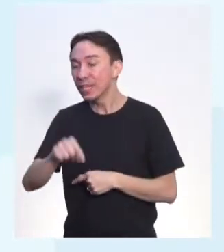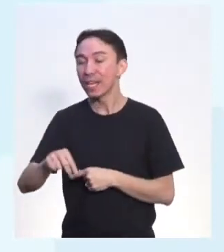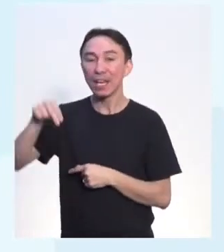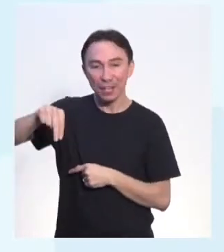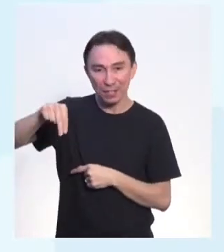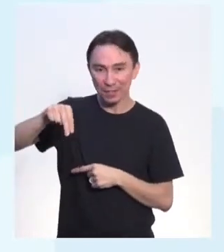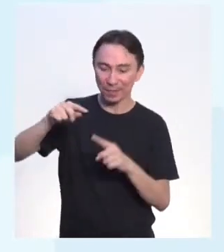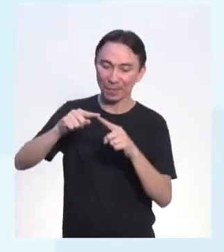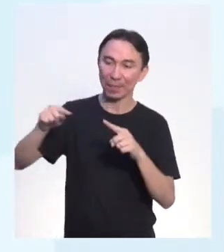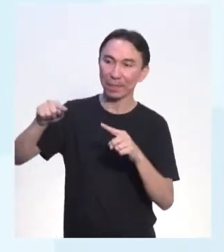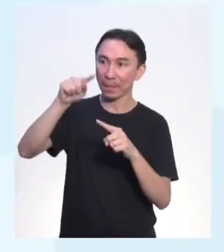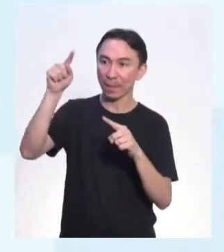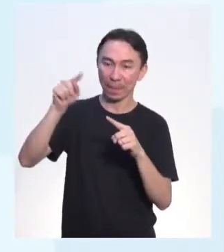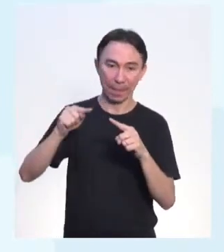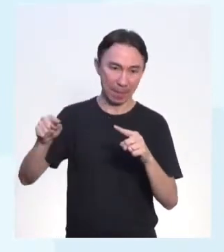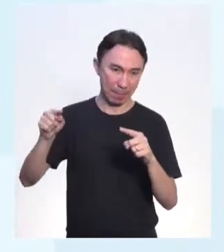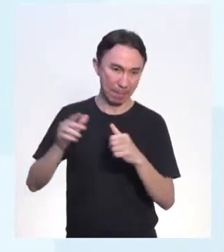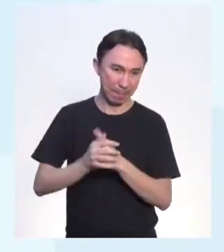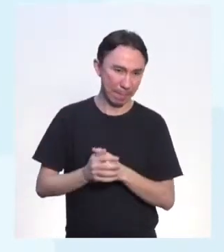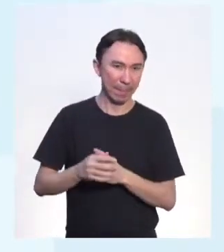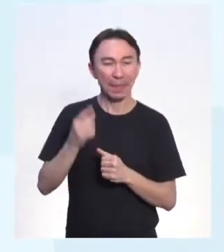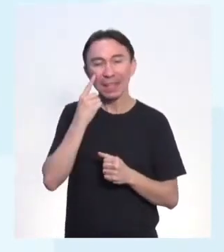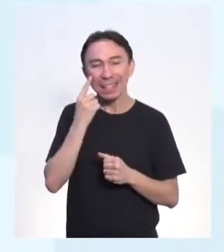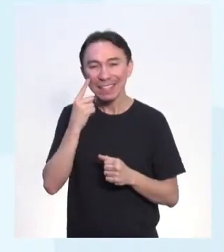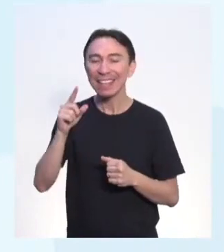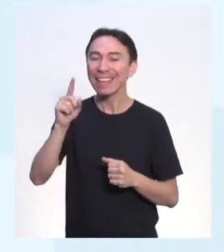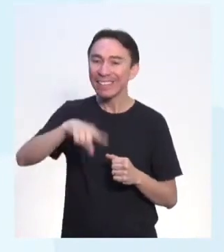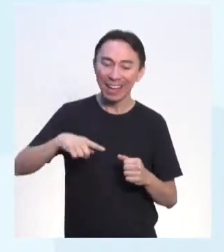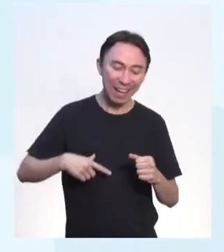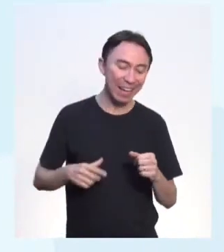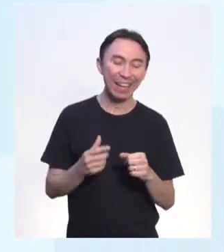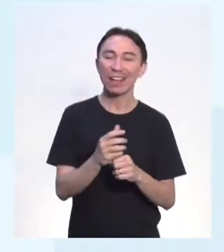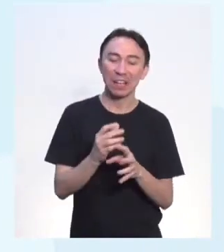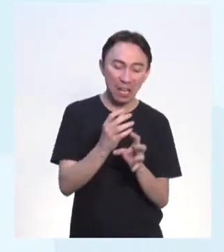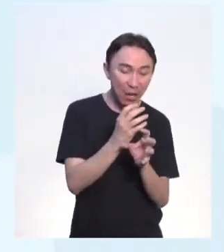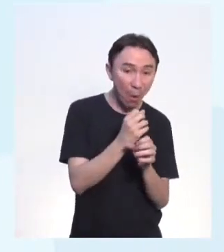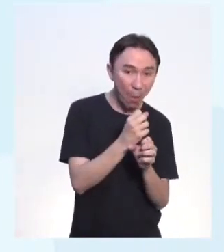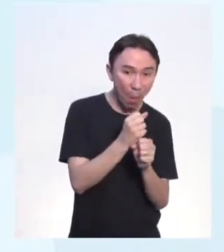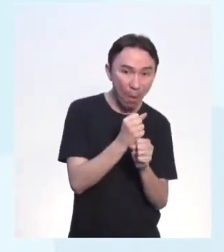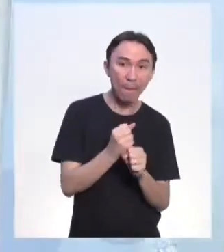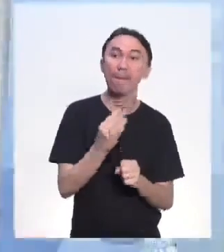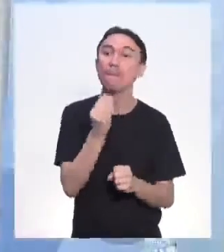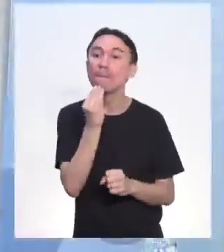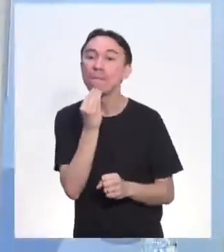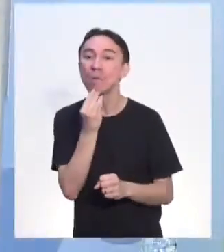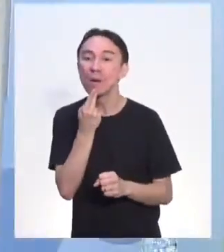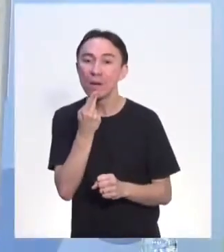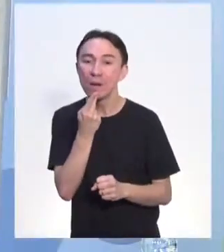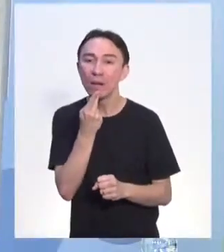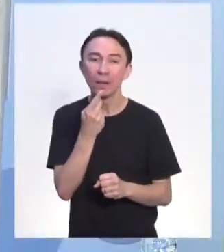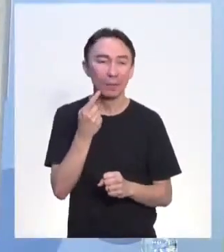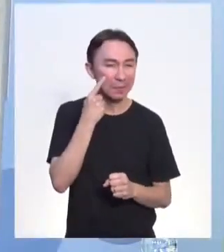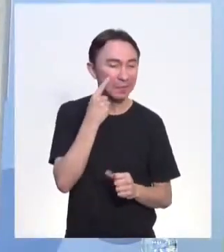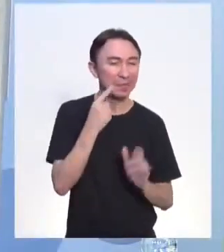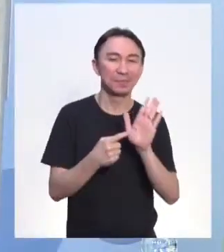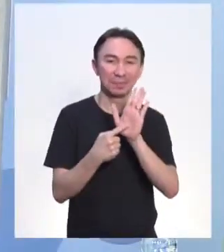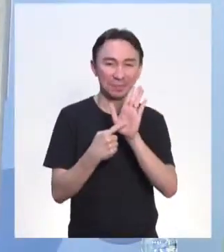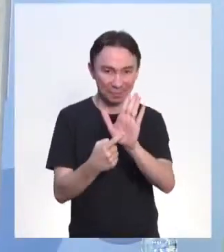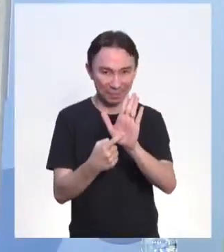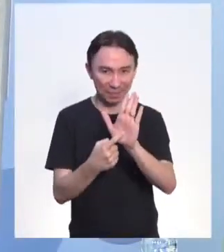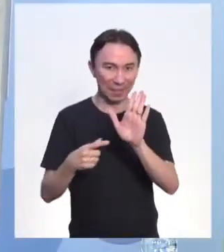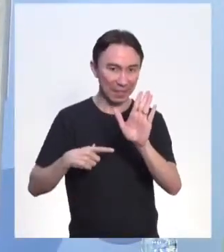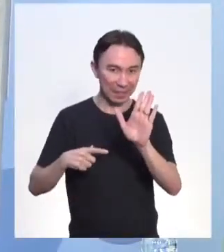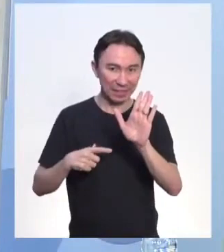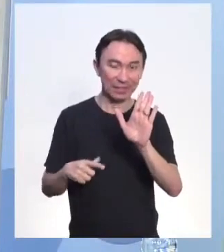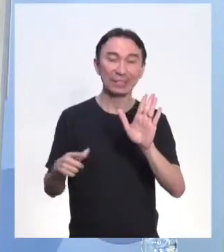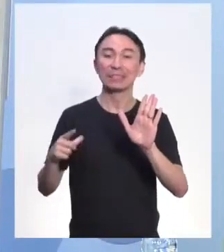ômega. Então, respira. Quando você vai calcular uma probabilidade, vou pedir só para vir aqui comigo para eu mostrar. Quando a gente vai calcular uma